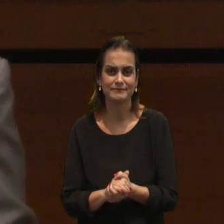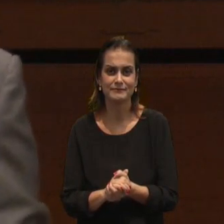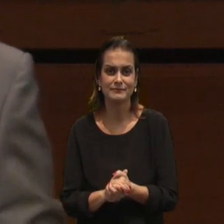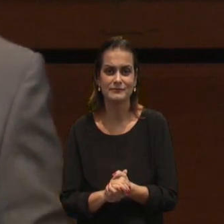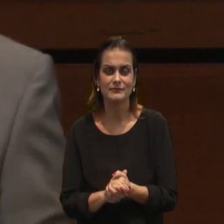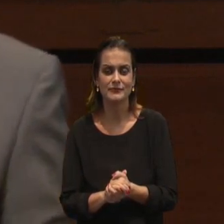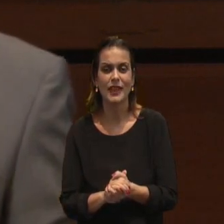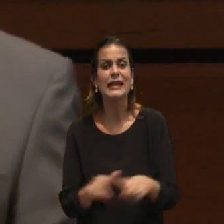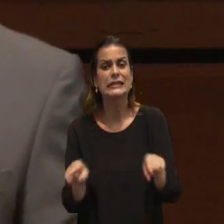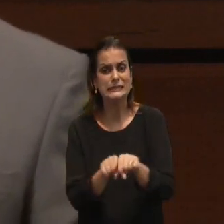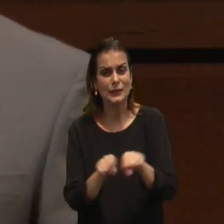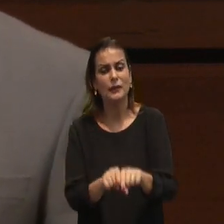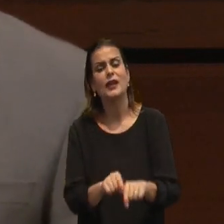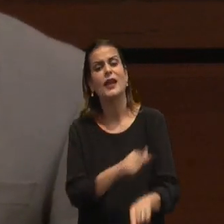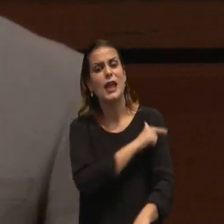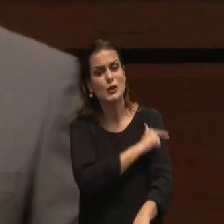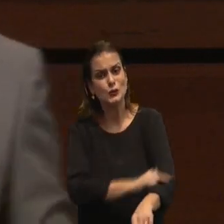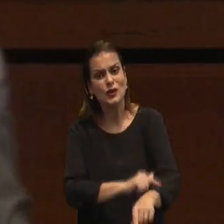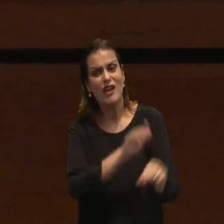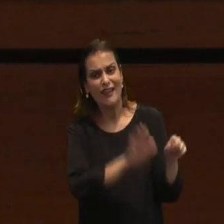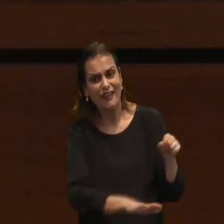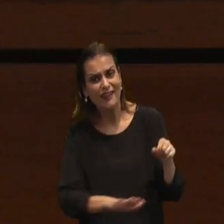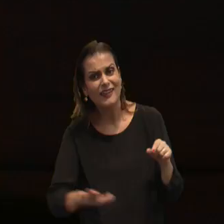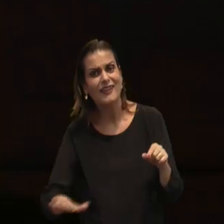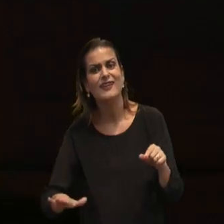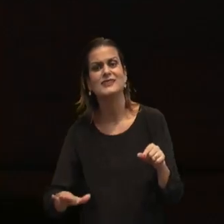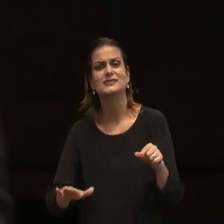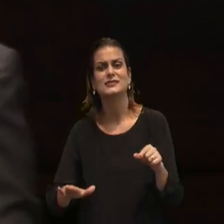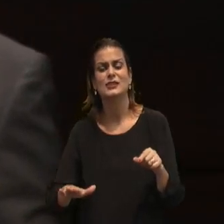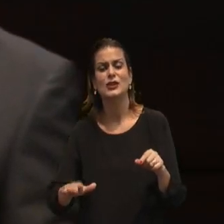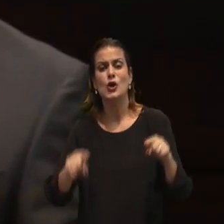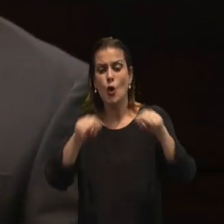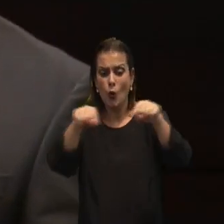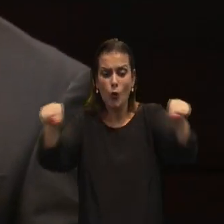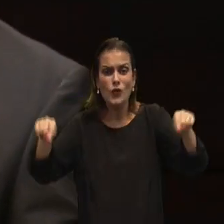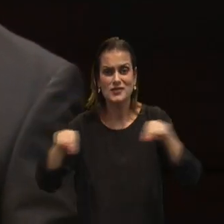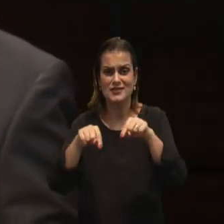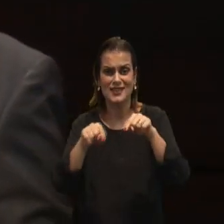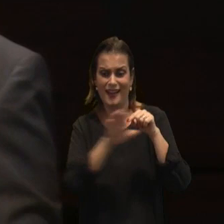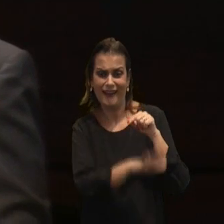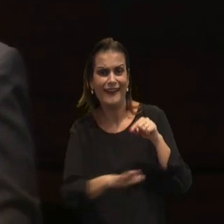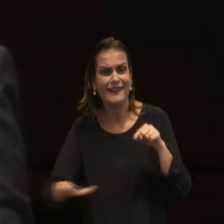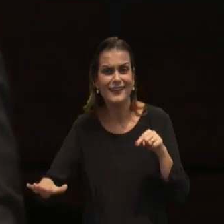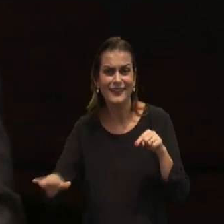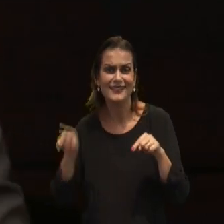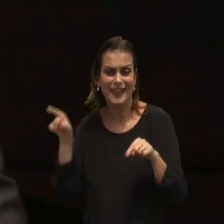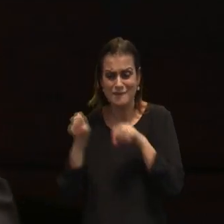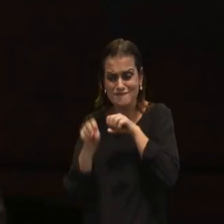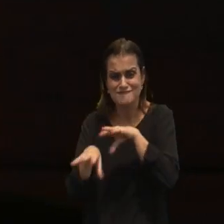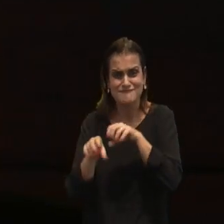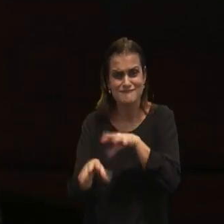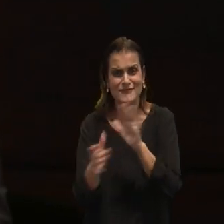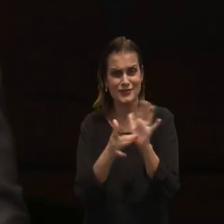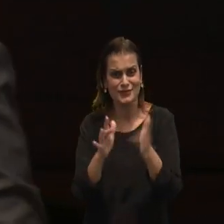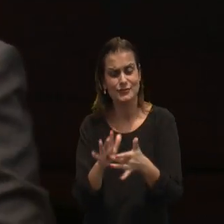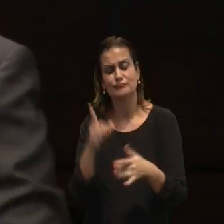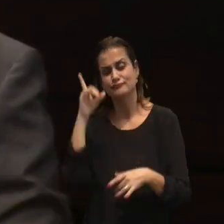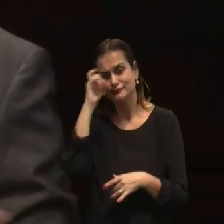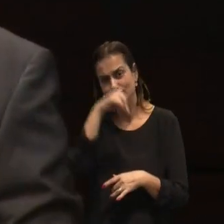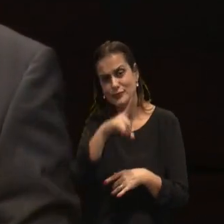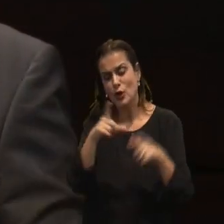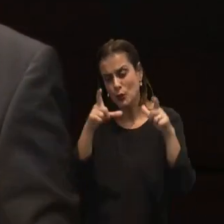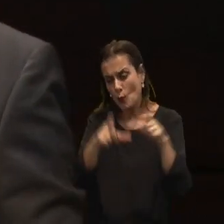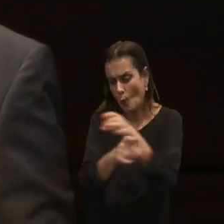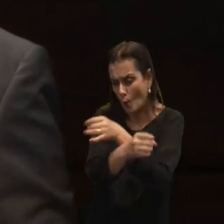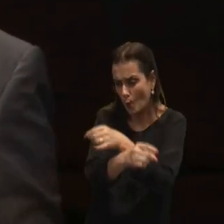Educação infantil comprometida, o espaço infantil das nossas crianças, esse espaçamento vazio, as nossas